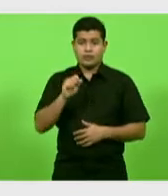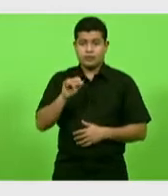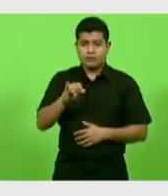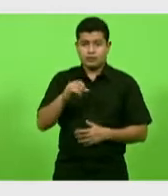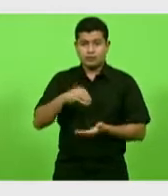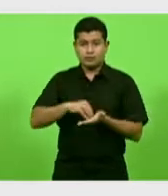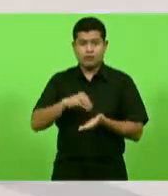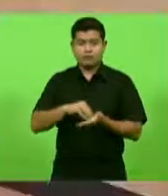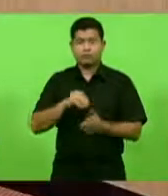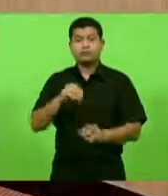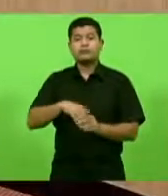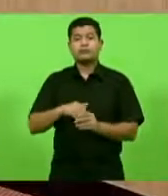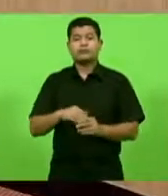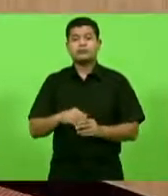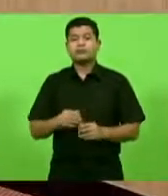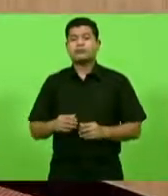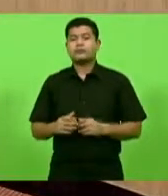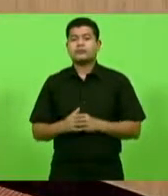direito de voto.